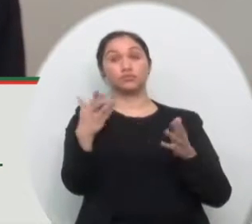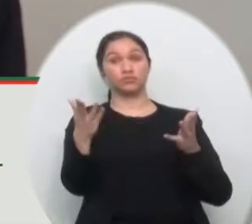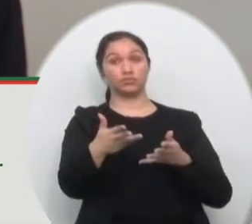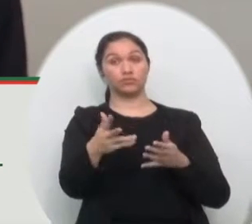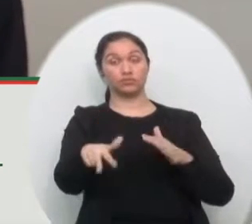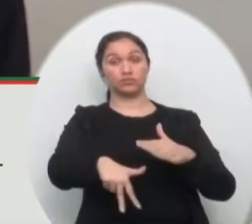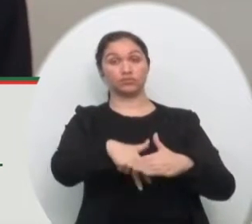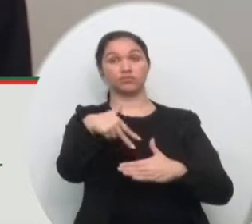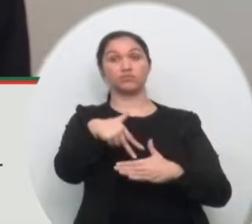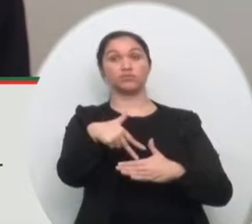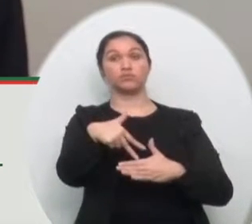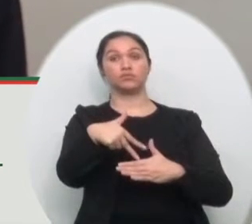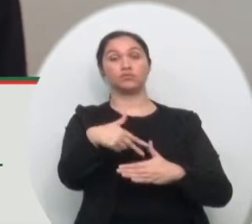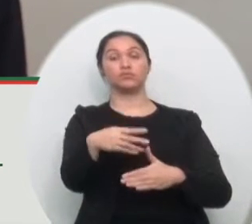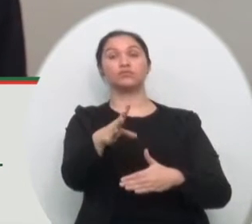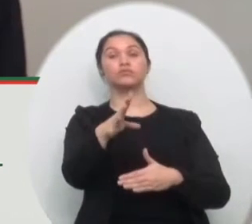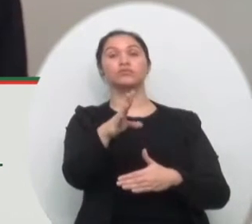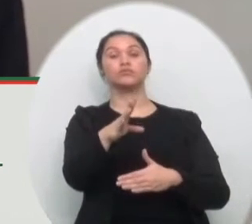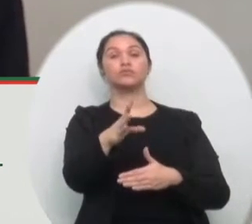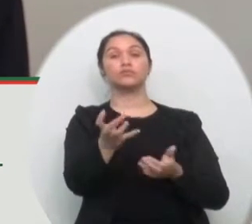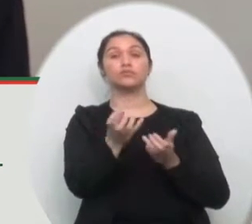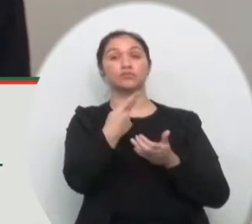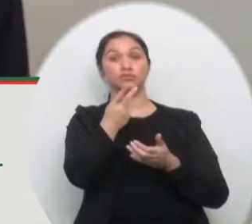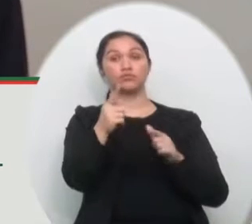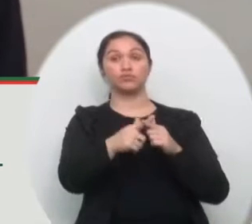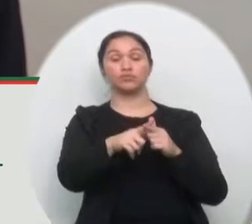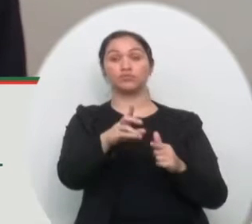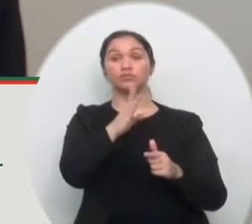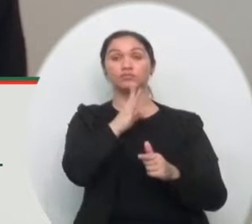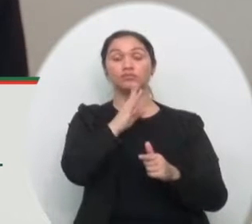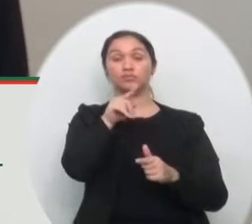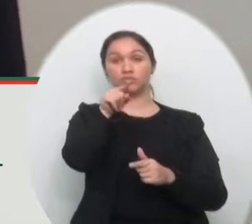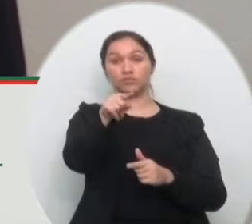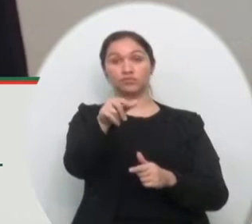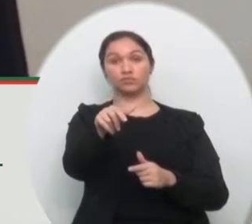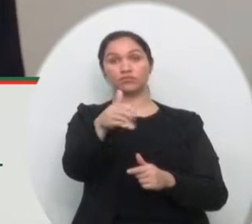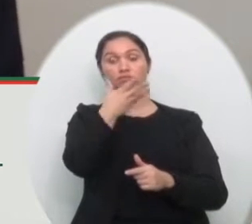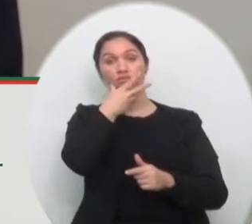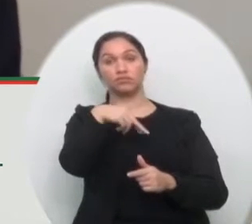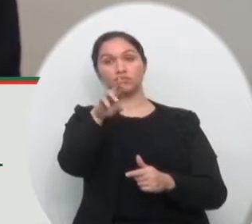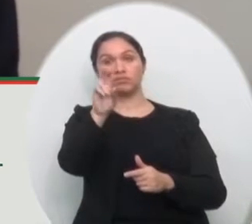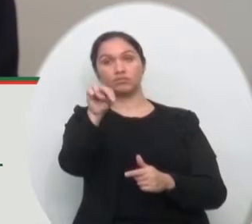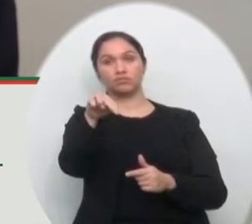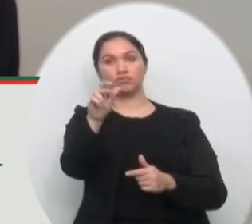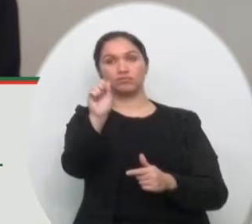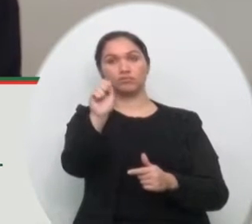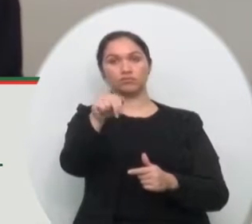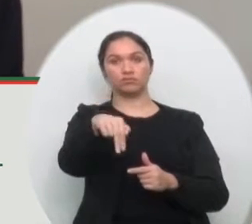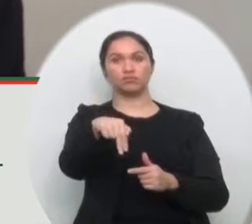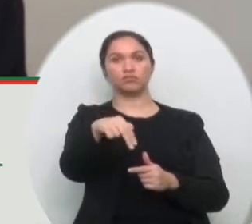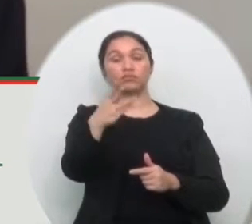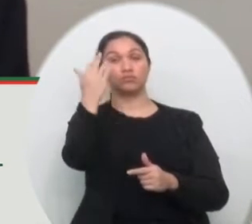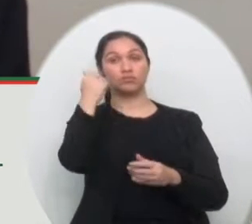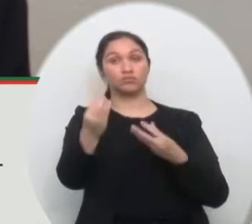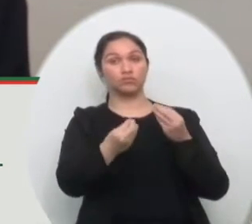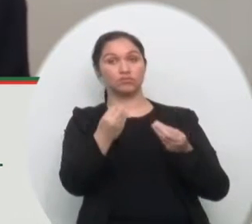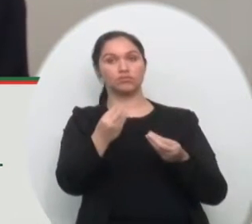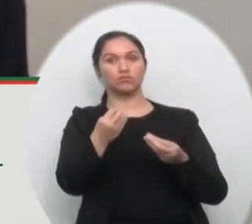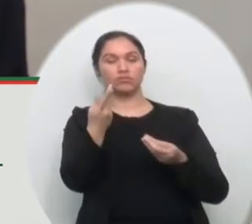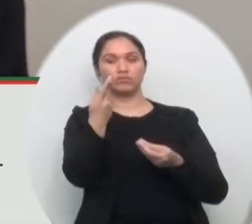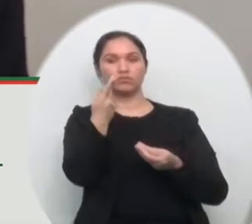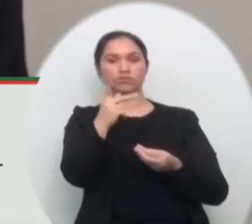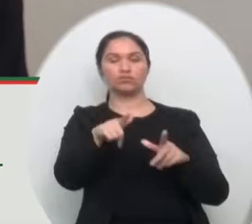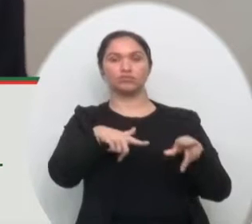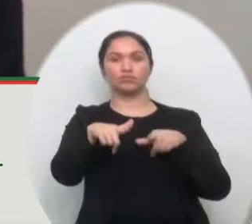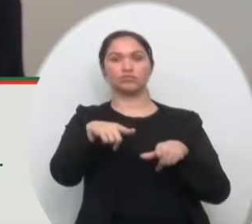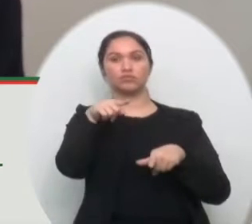tribuna porque lhe conheço profissionalmente, sei da pessoa que você é. Você trabalhou na nossa unidade da Vila Manaus e